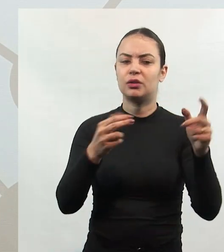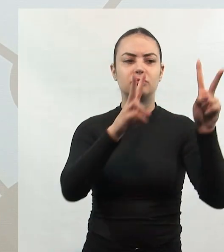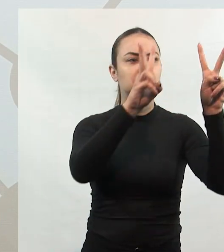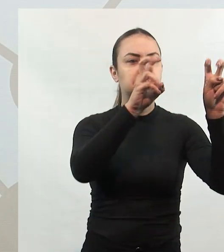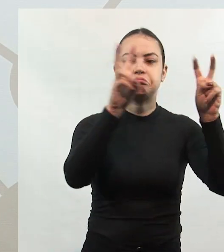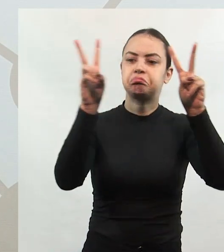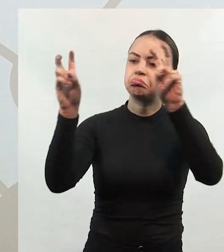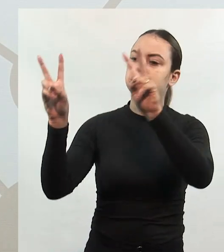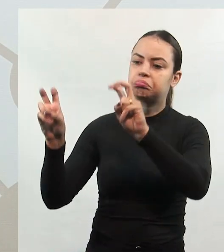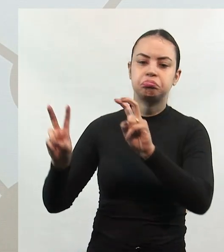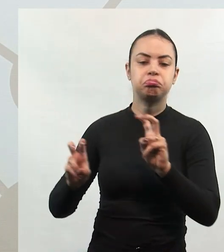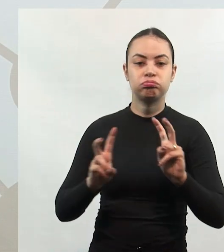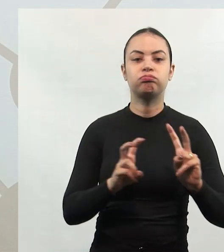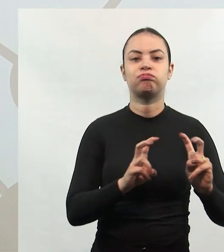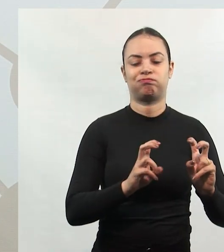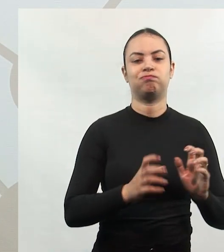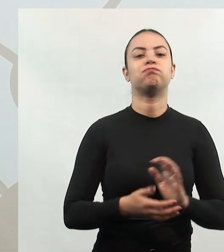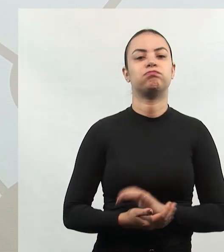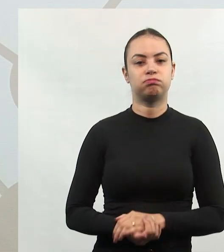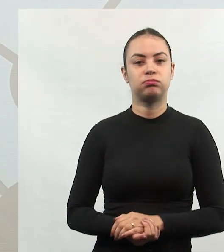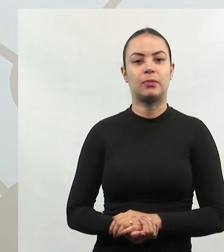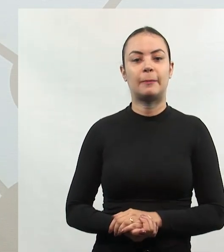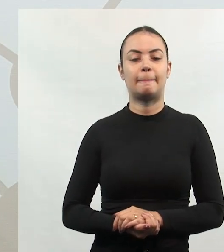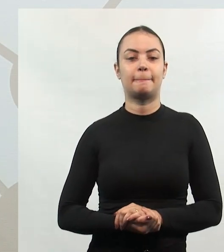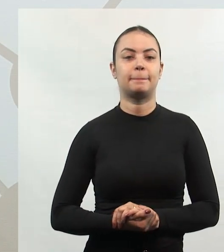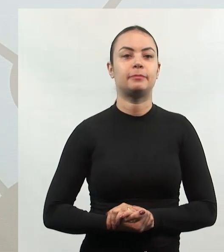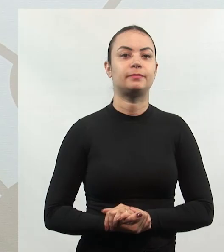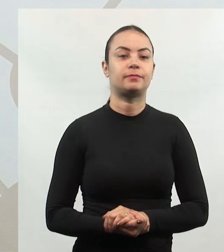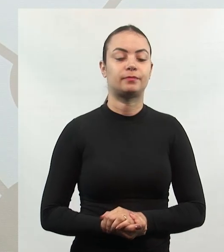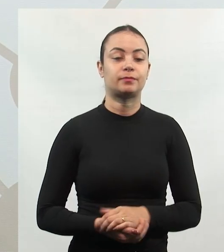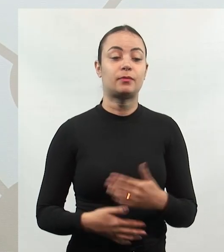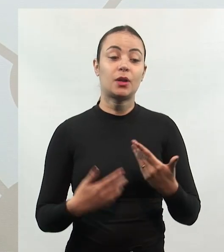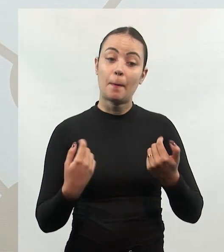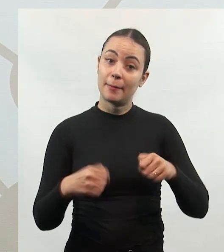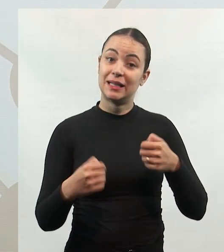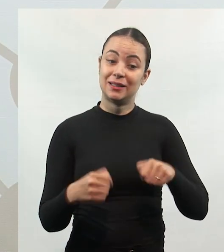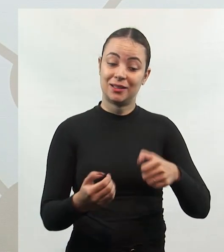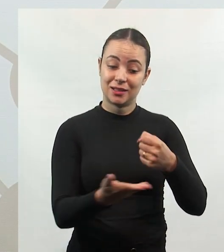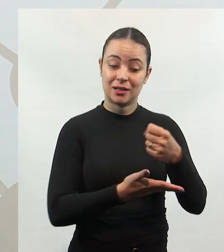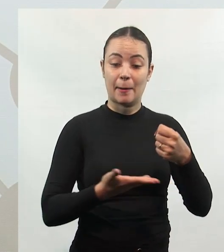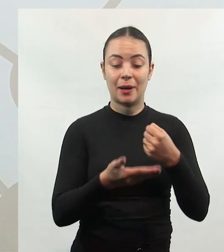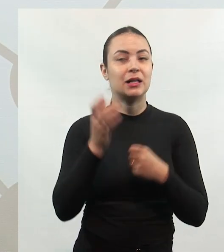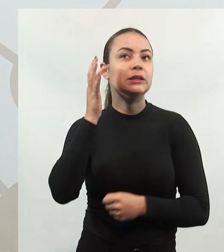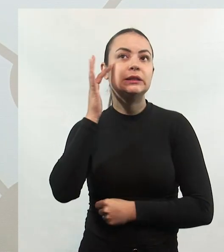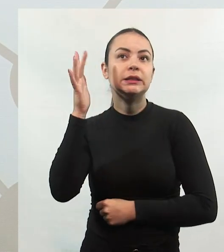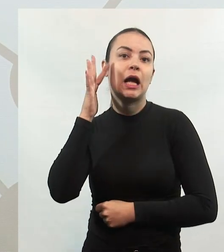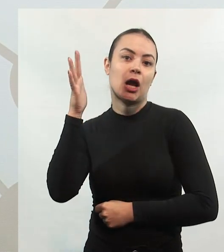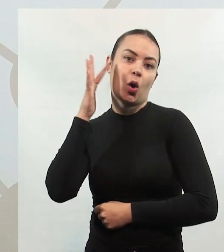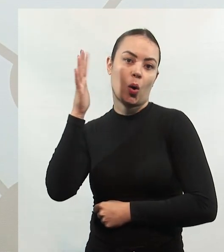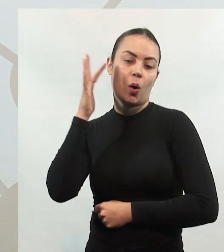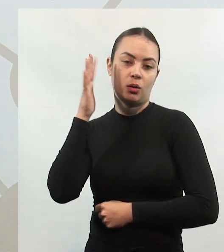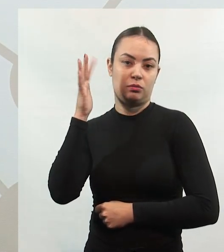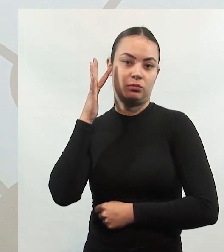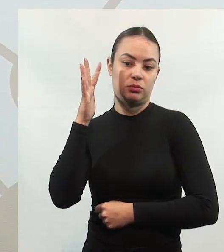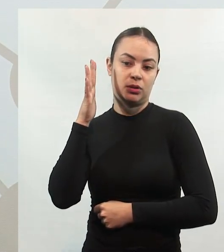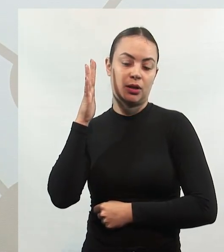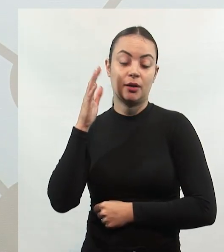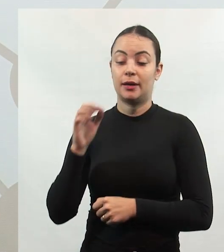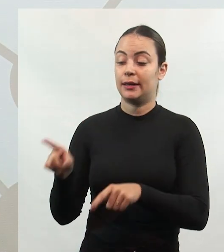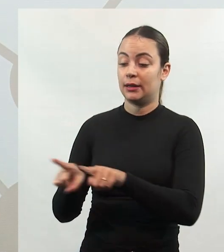e que os professores sofrem, que todos os trabalhadores em educação sofrem, os alunos sofrem. Mas o magistério naquela